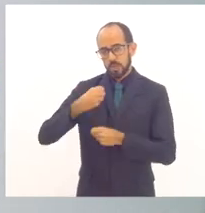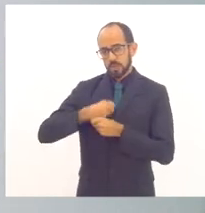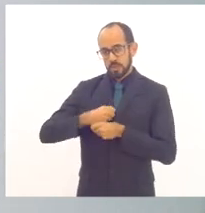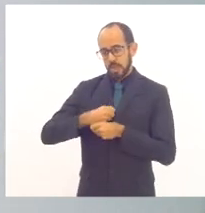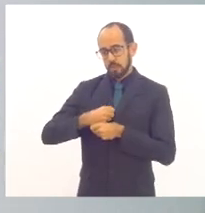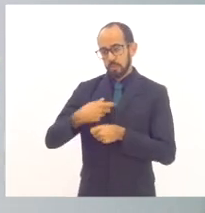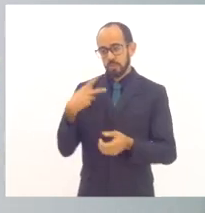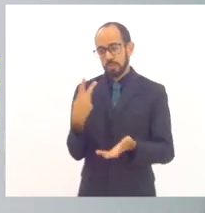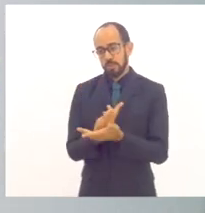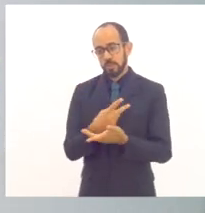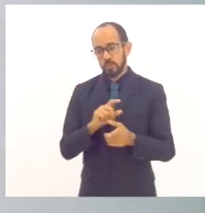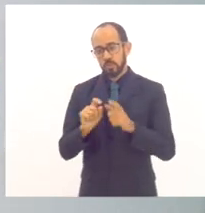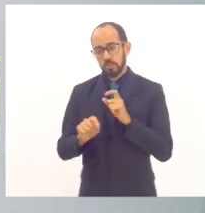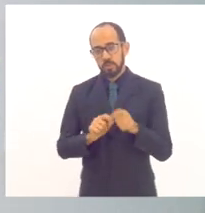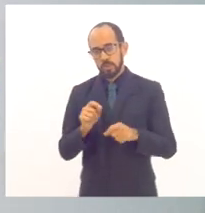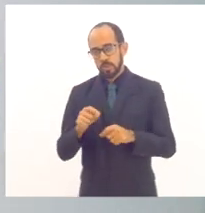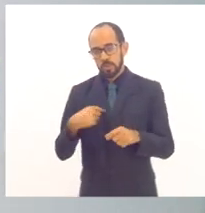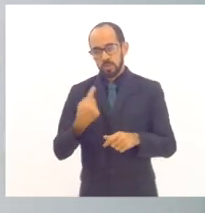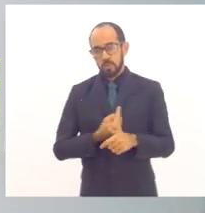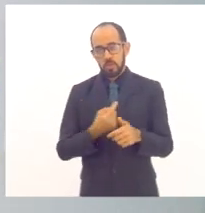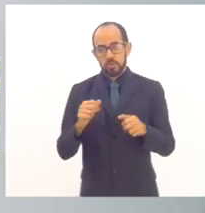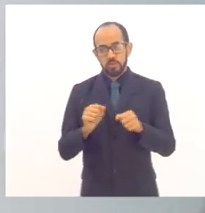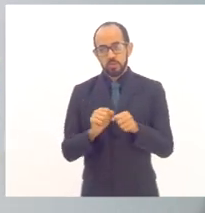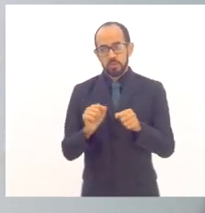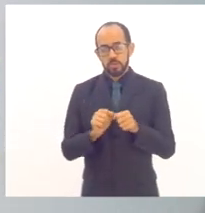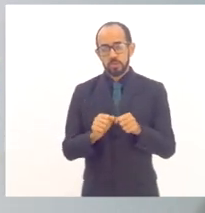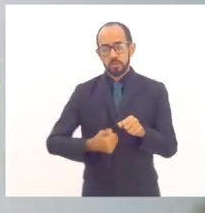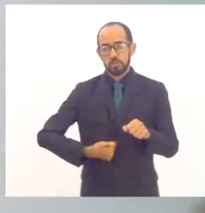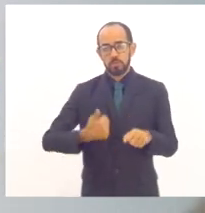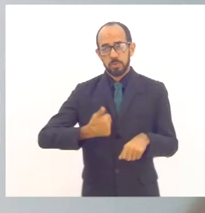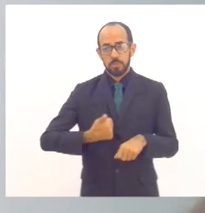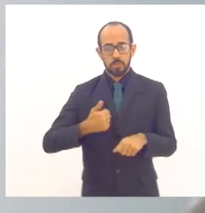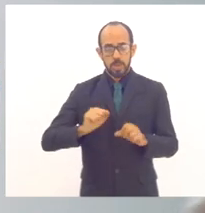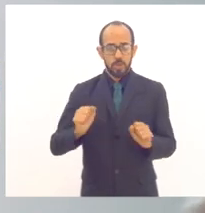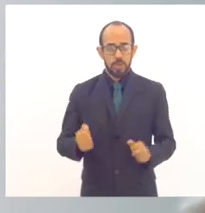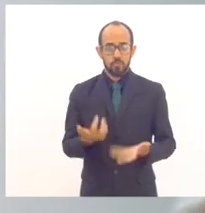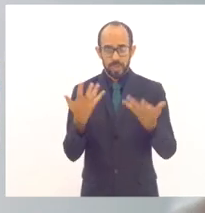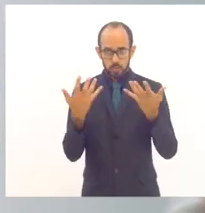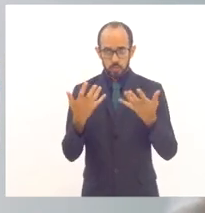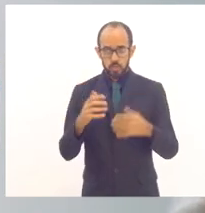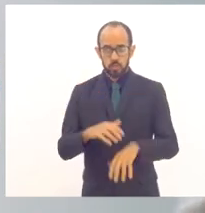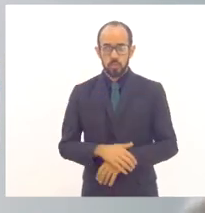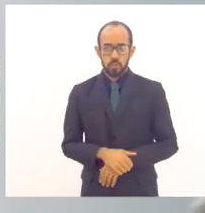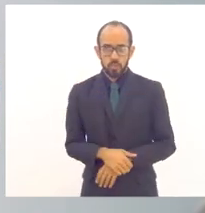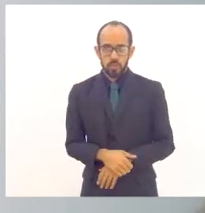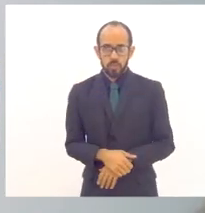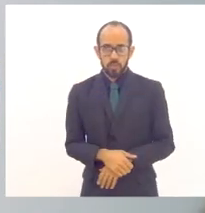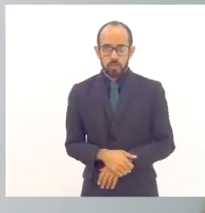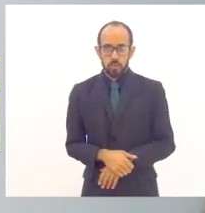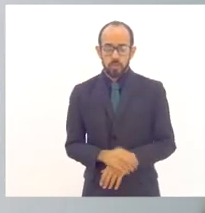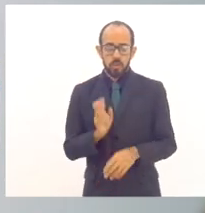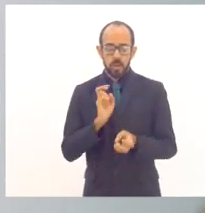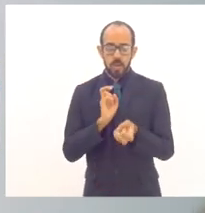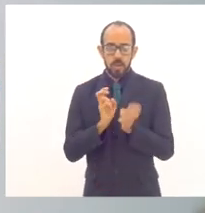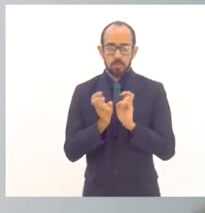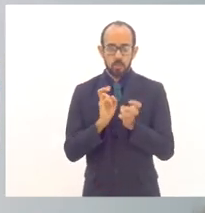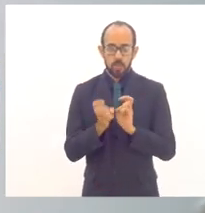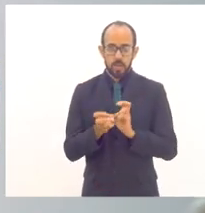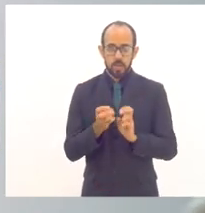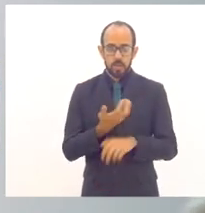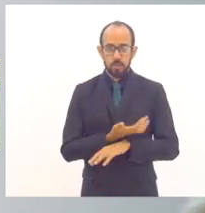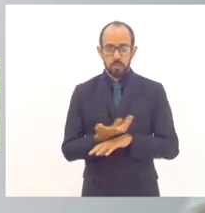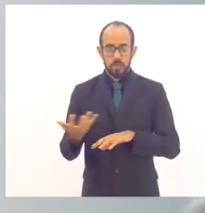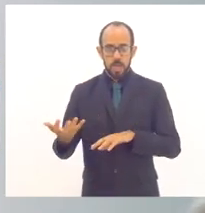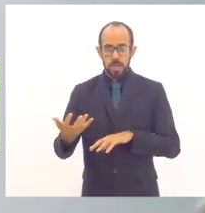agora, nós fizemos, né, o nosso primeiro evento com capoeira no Parque